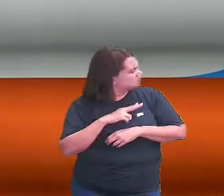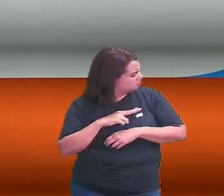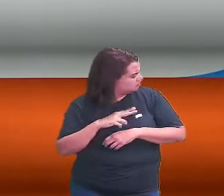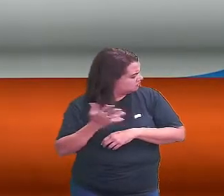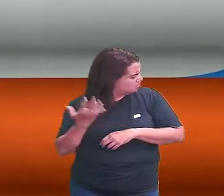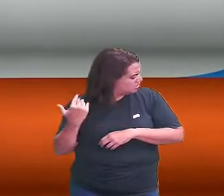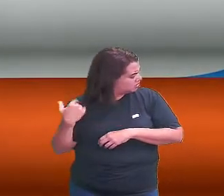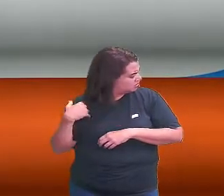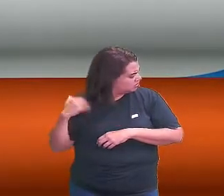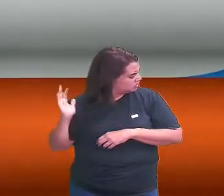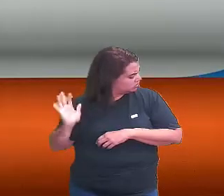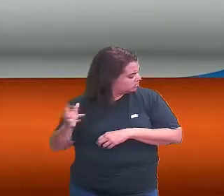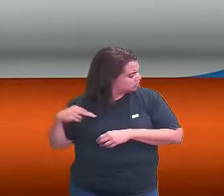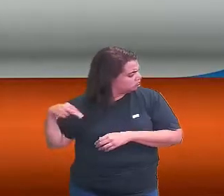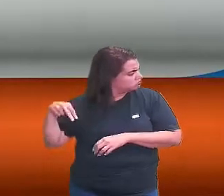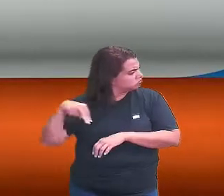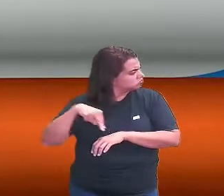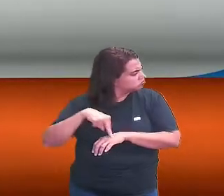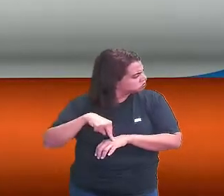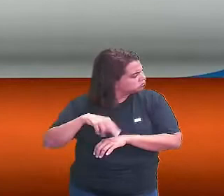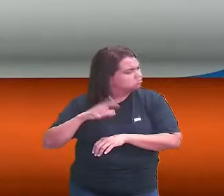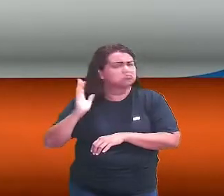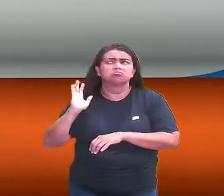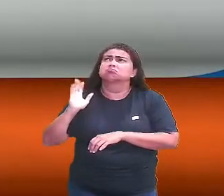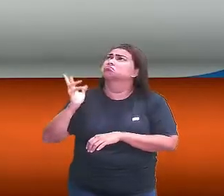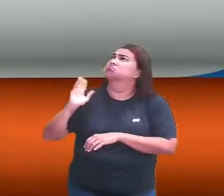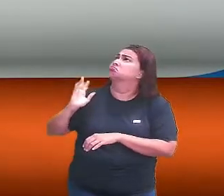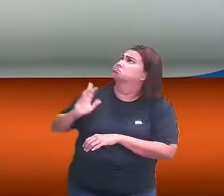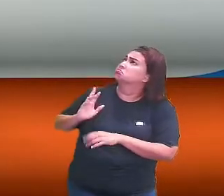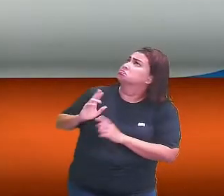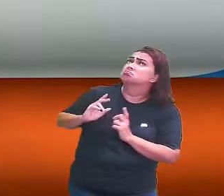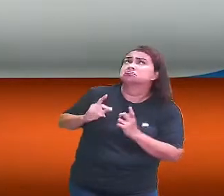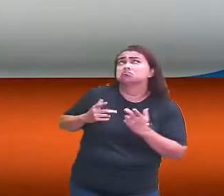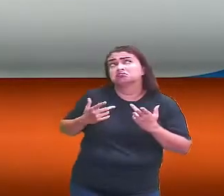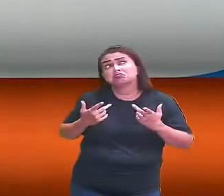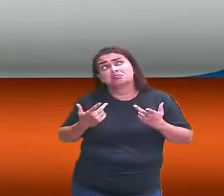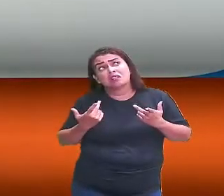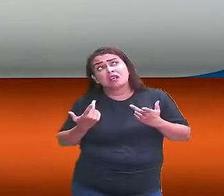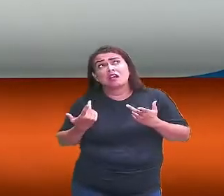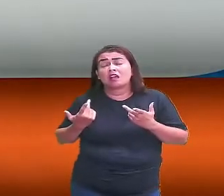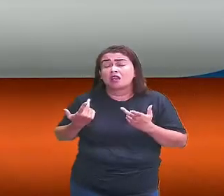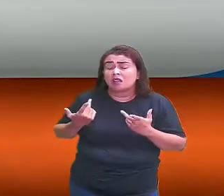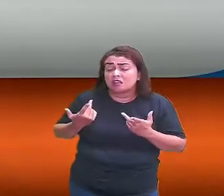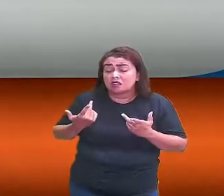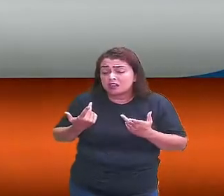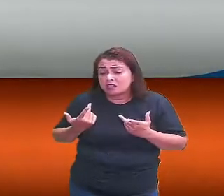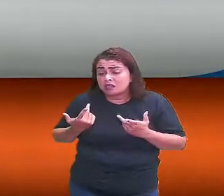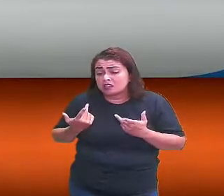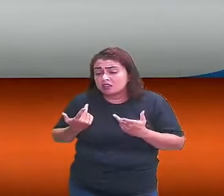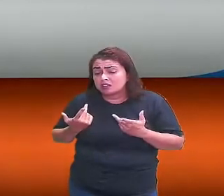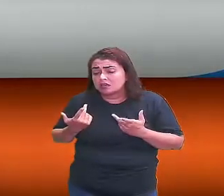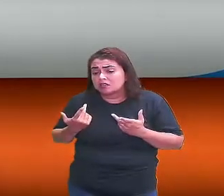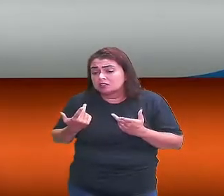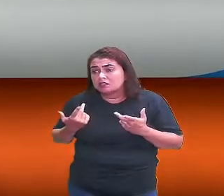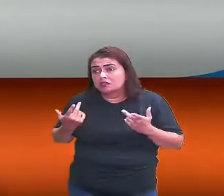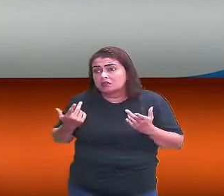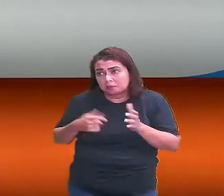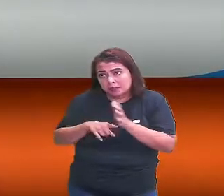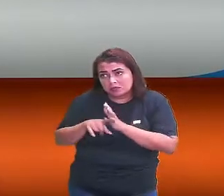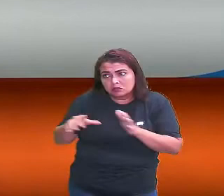tive aqui. Eu já tive. Ele perguntou assim, ó,